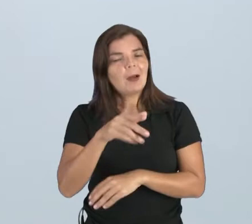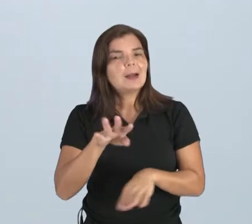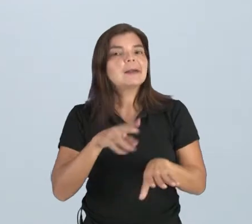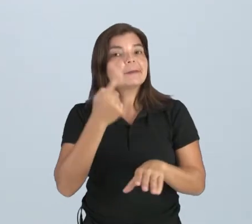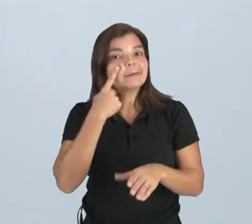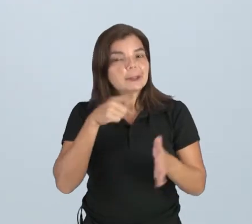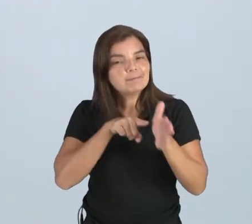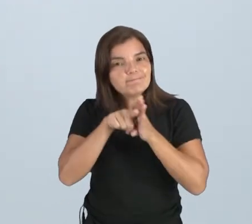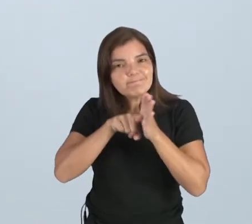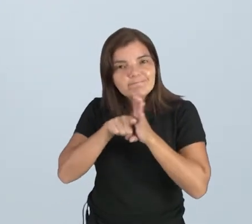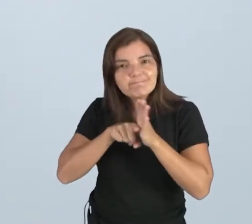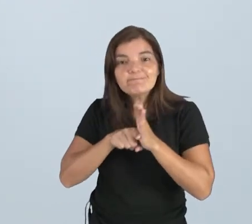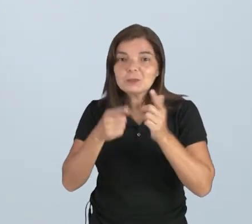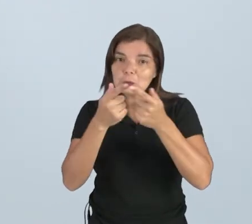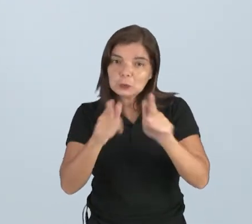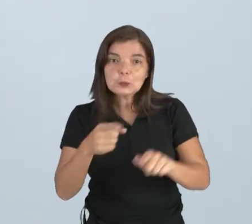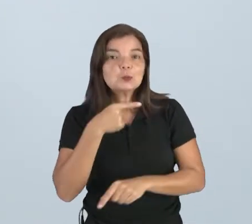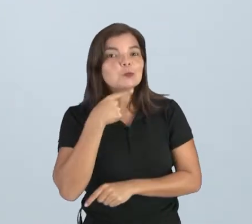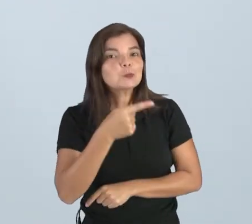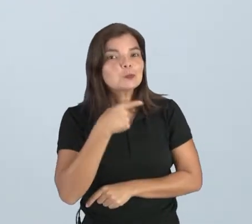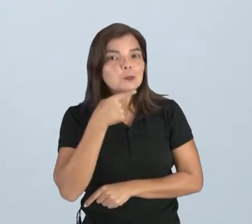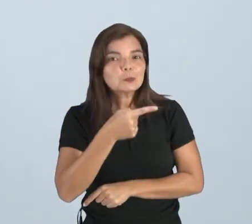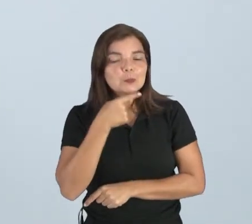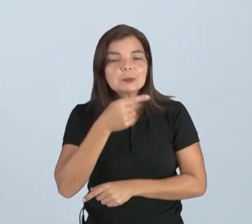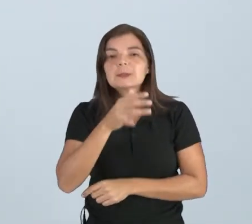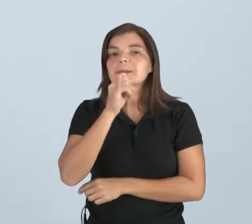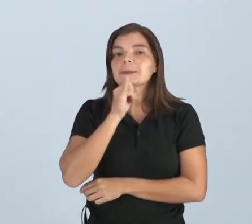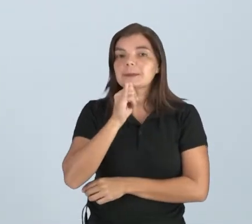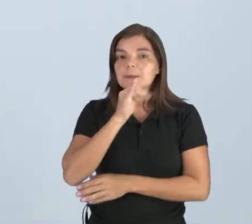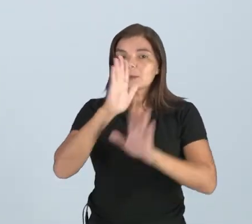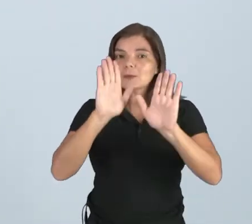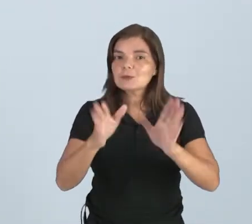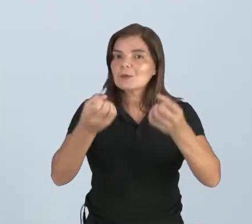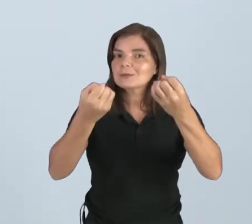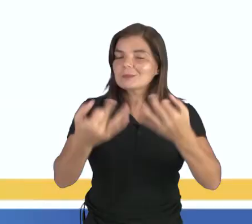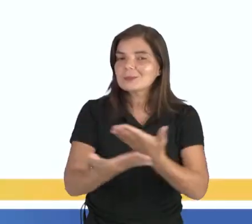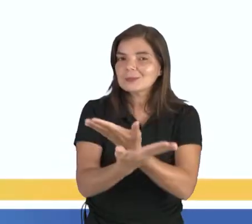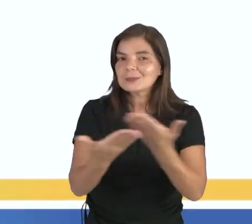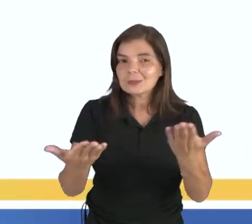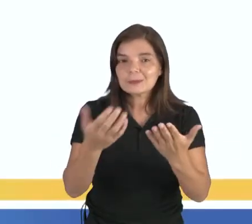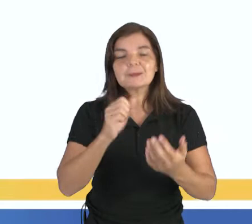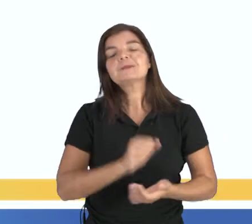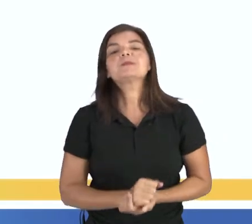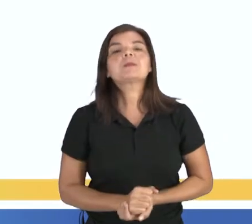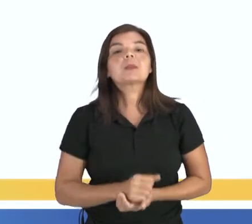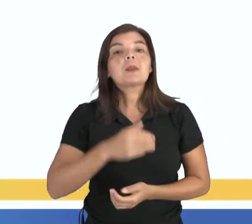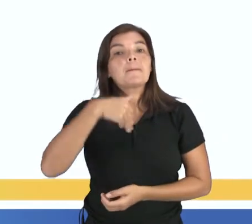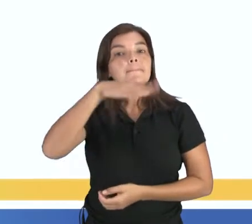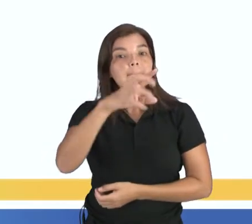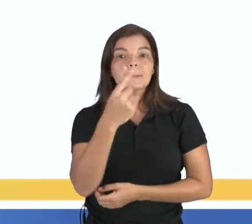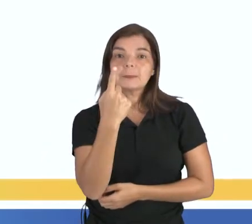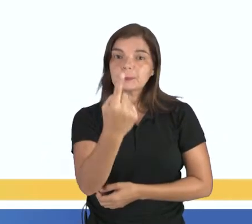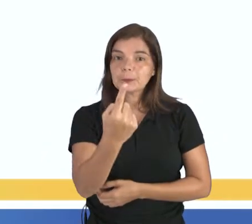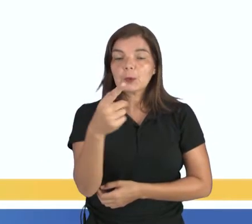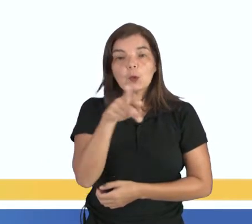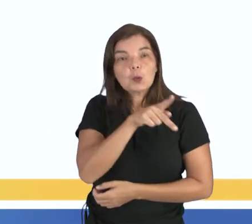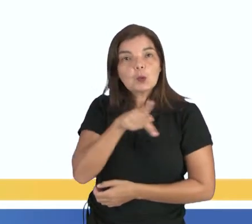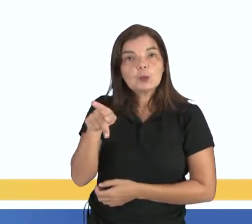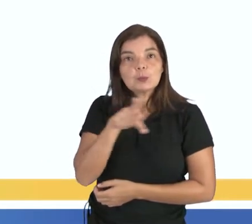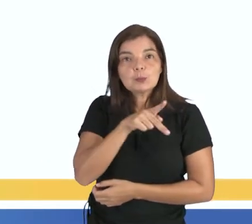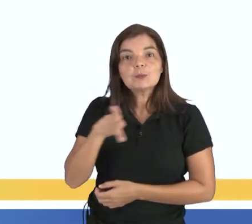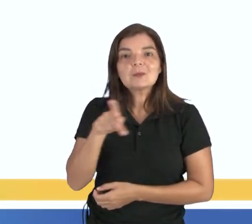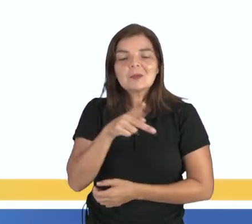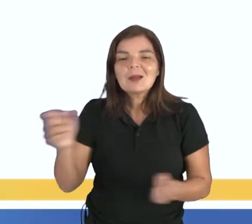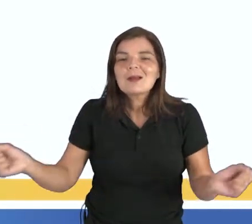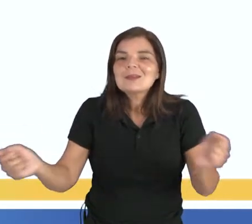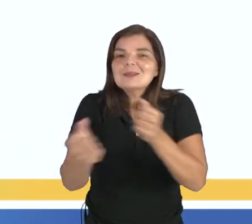recorrer à gramática quando tivermos dúvida. Então, um exemplo do que eu acabei de dizer dessa exceção. Mais de uma professora